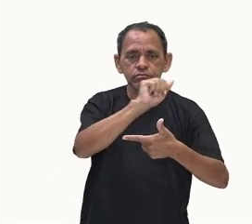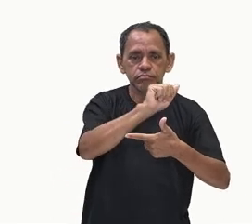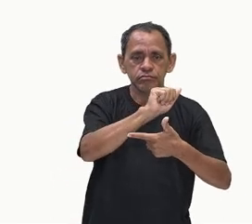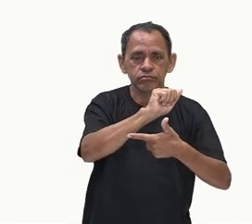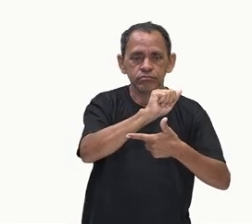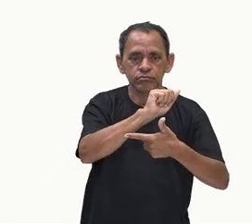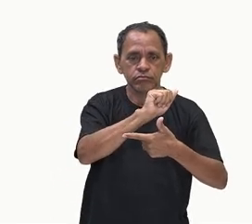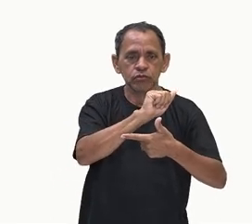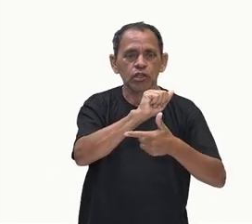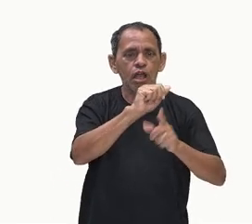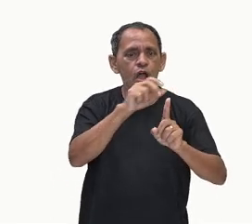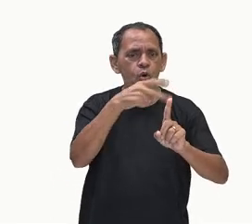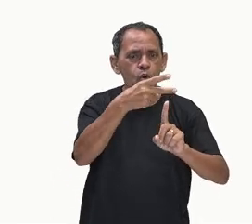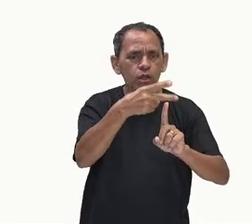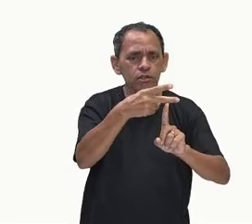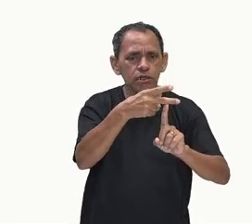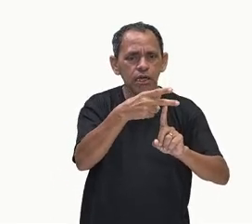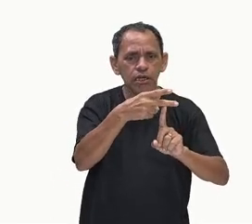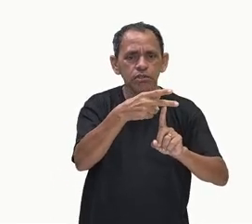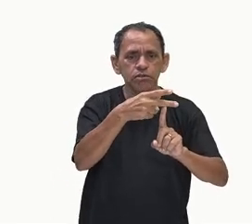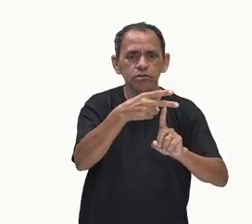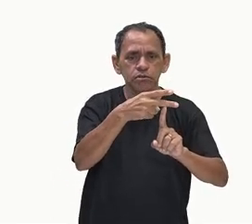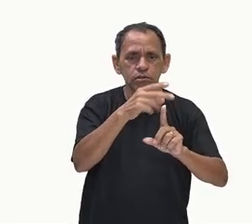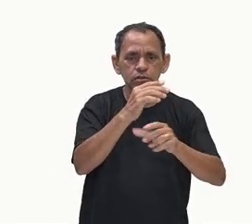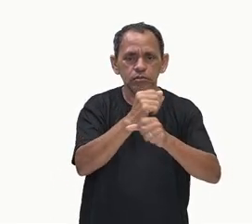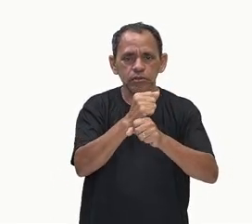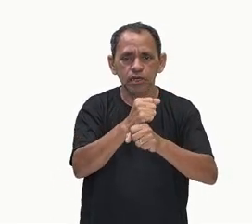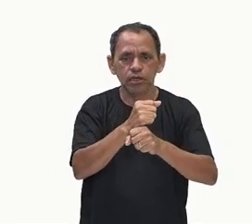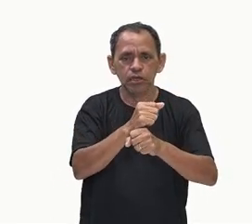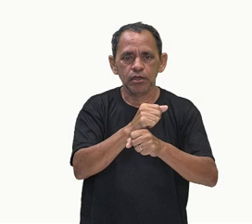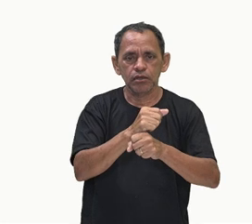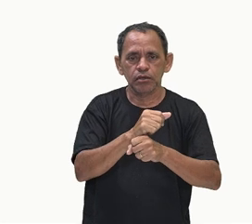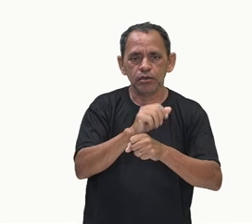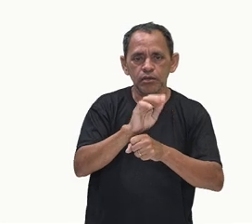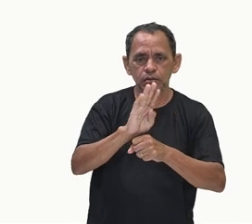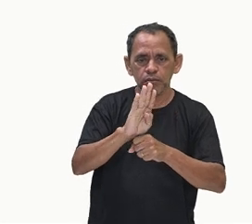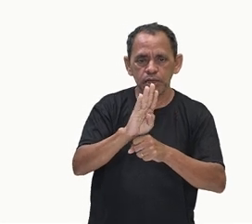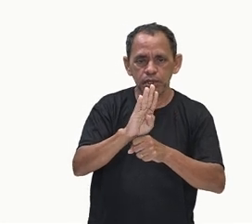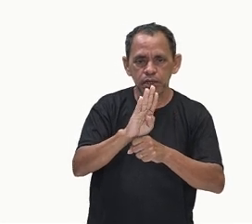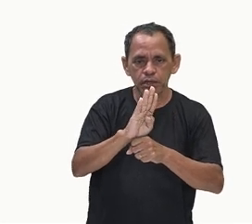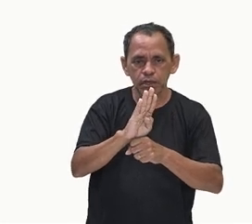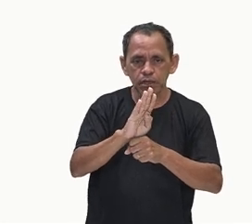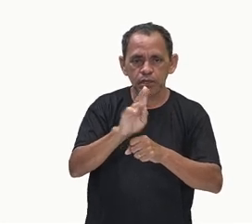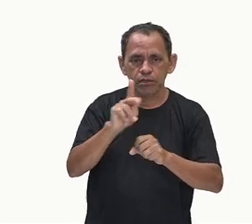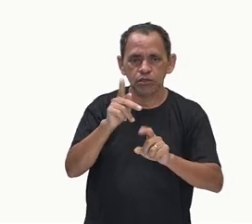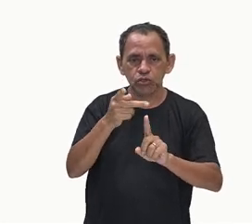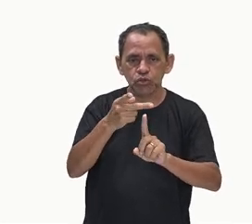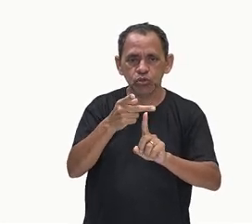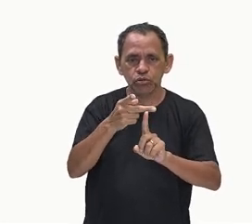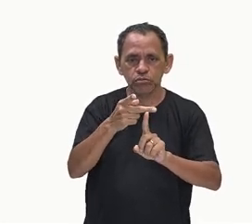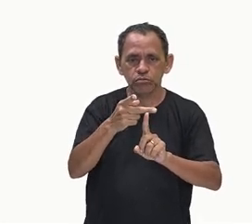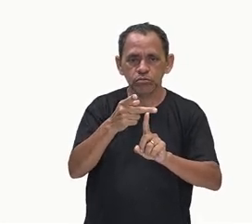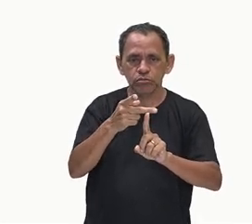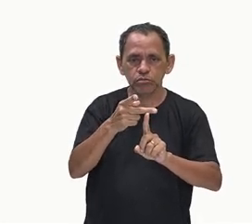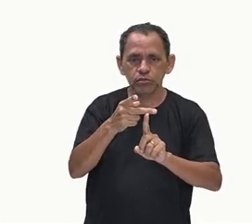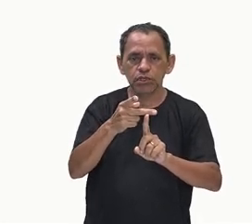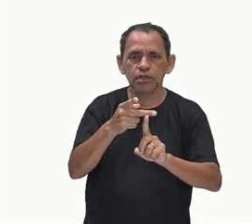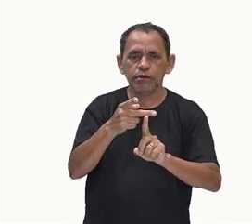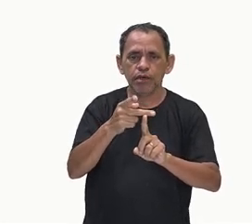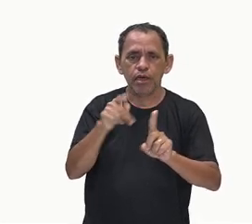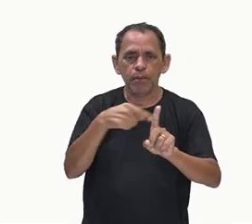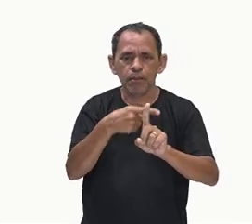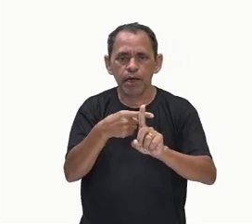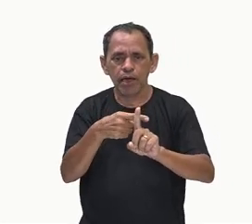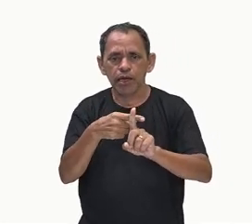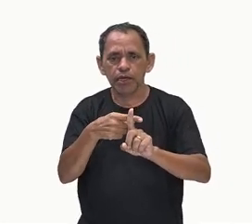tem que é 13 C é o outro lado que a gente tem que é 7 e a fórmula continua